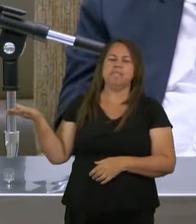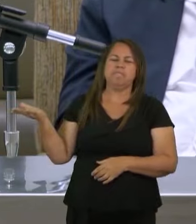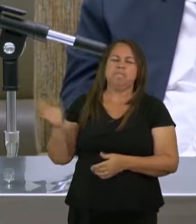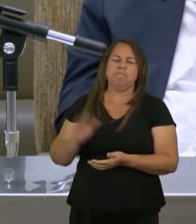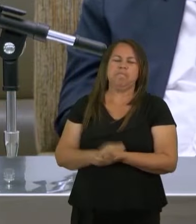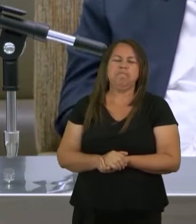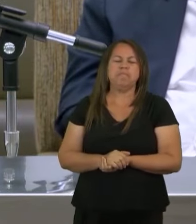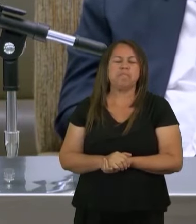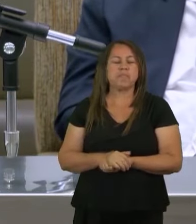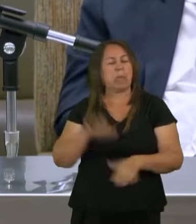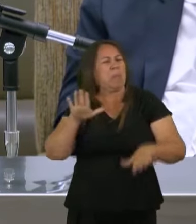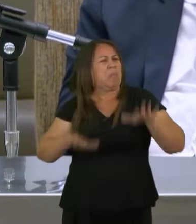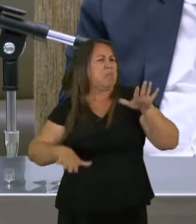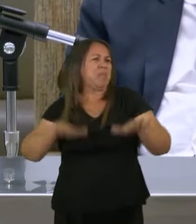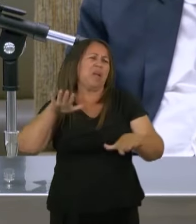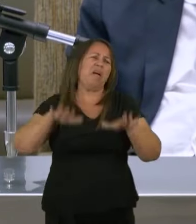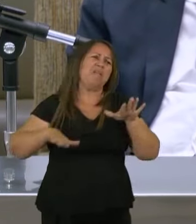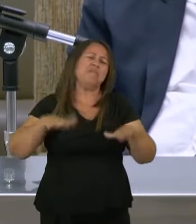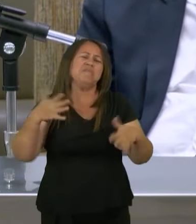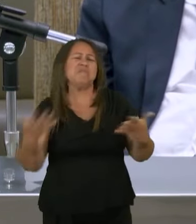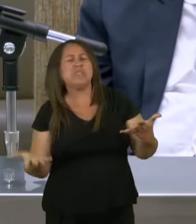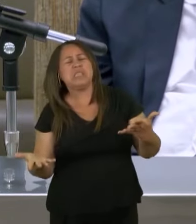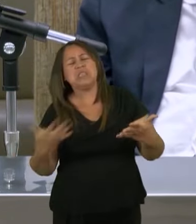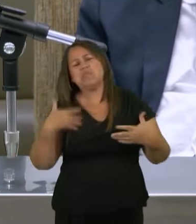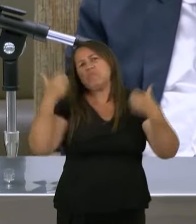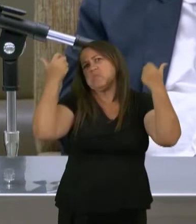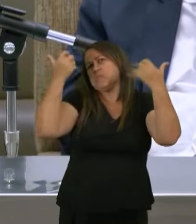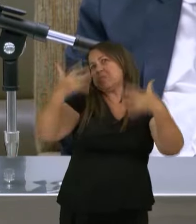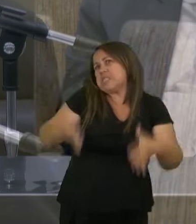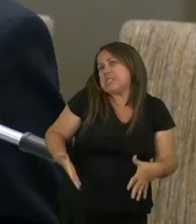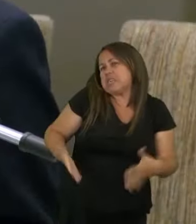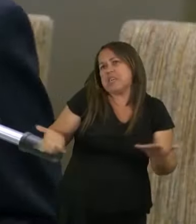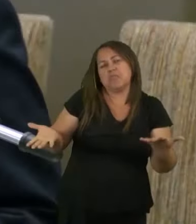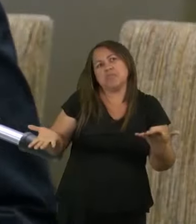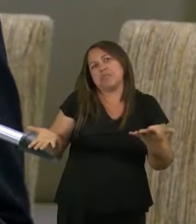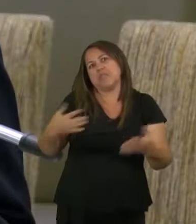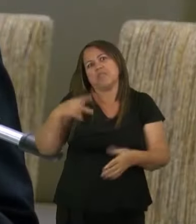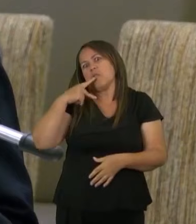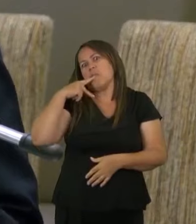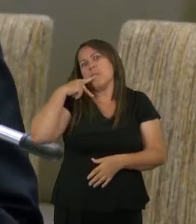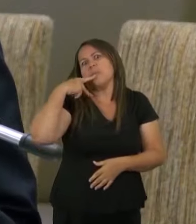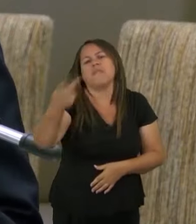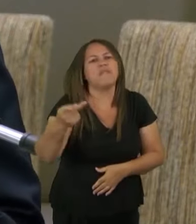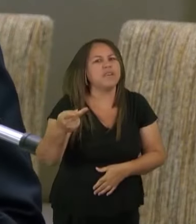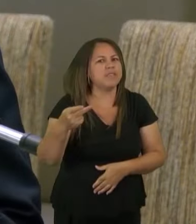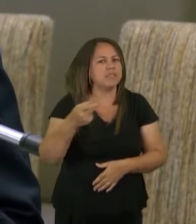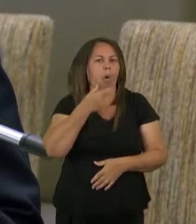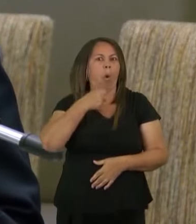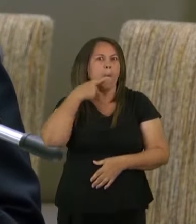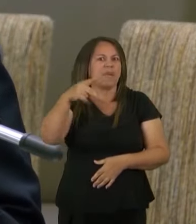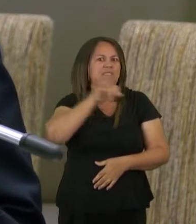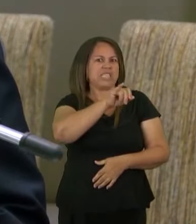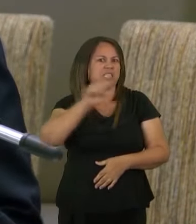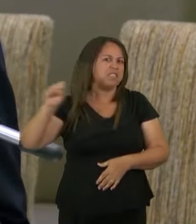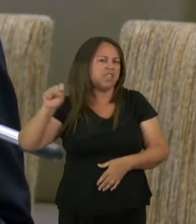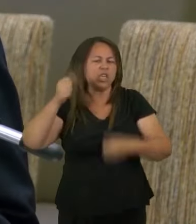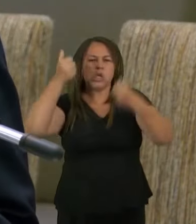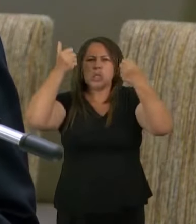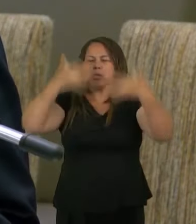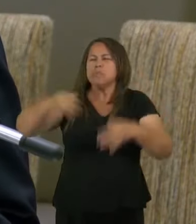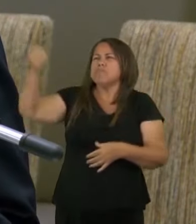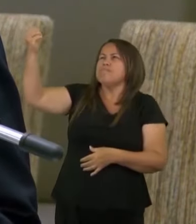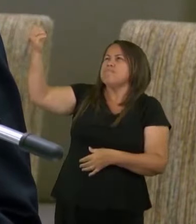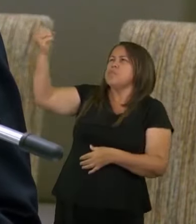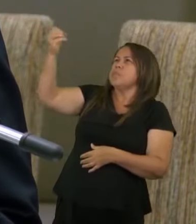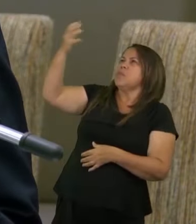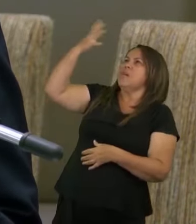mulher. Talvez falaram o que foi profetizado pelo profeta Isaías, quando inspirado